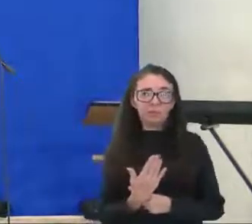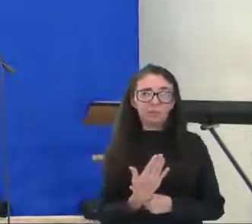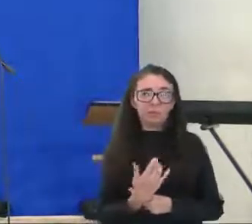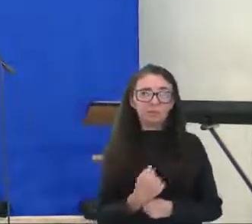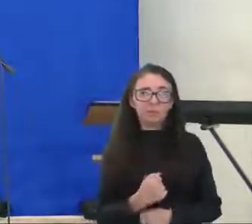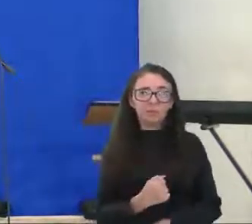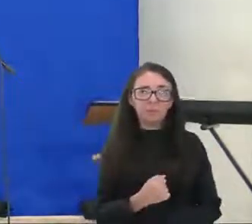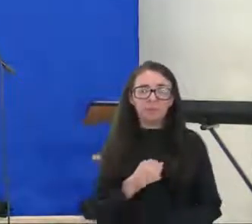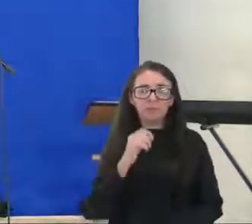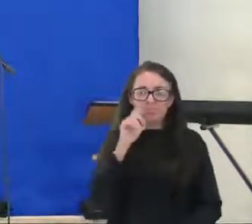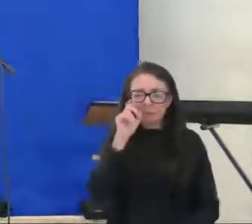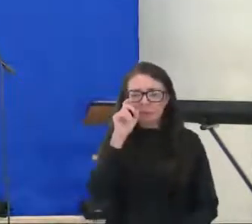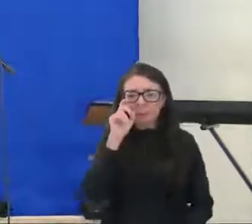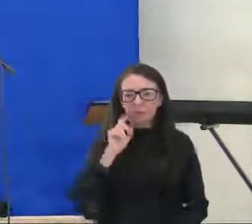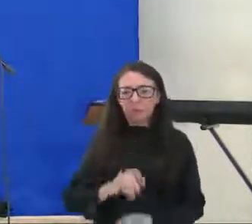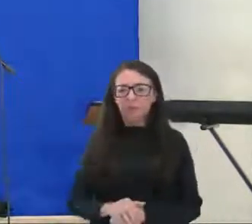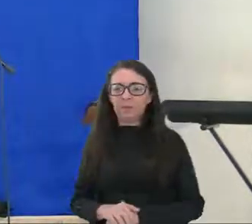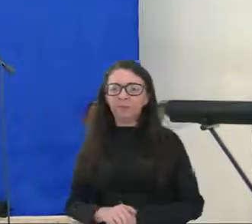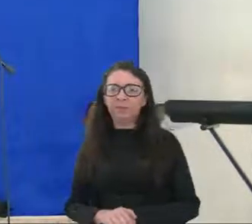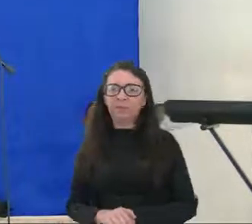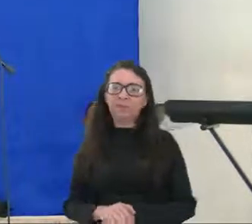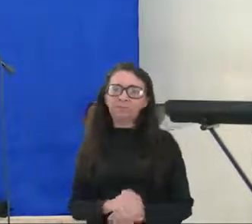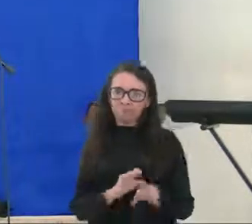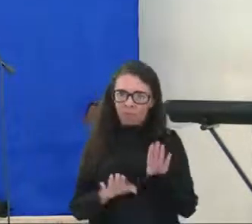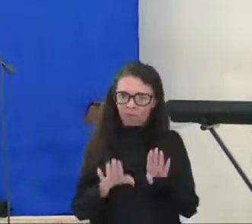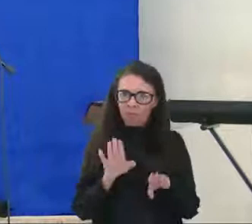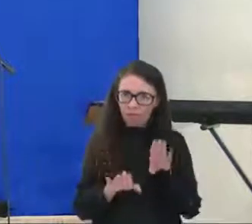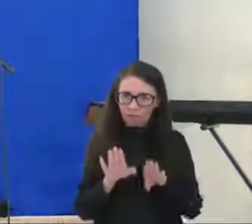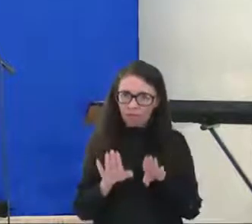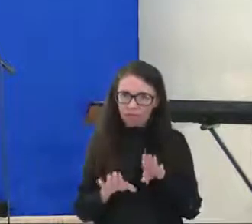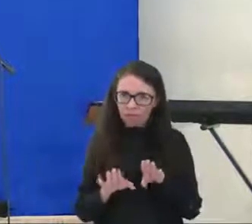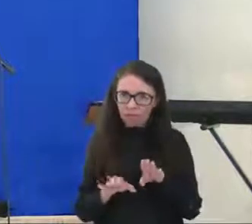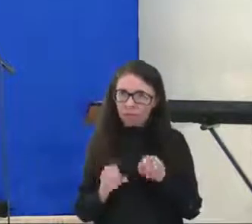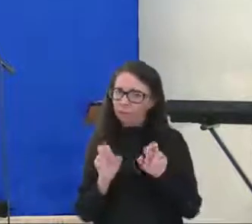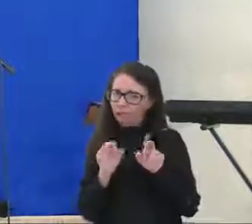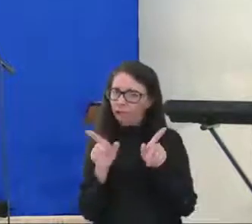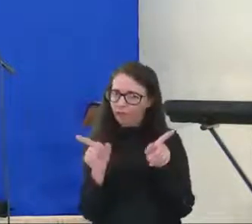haha. Como lá em Isaías às vezes está escrito, haha.